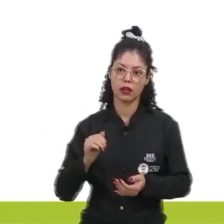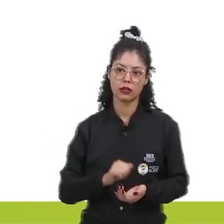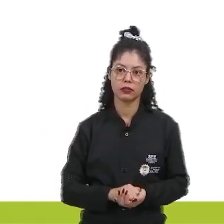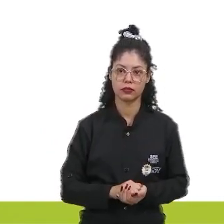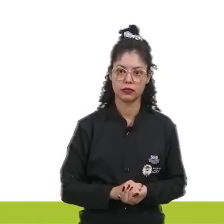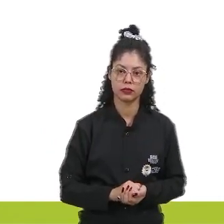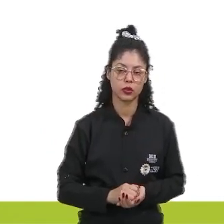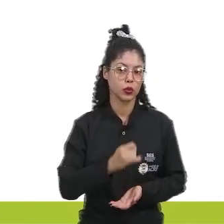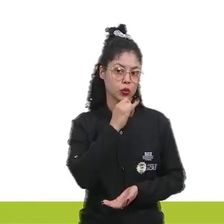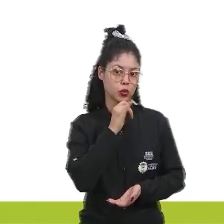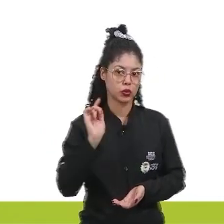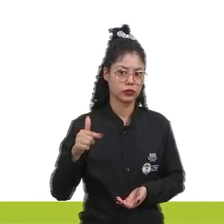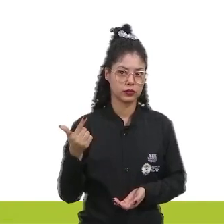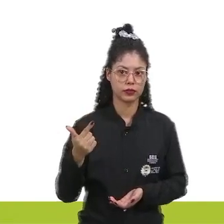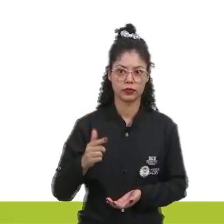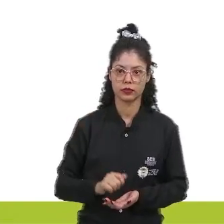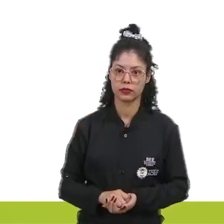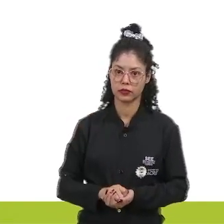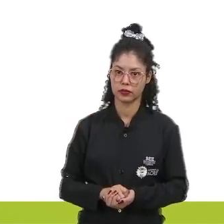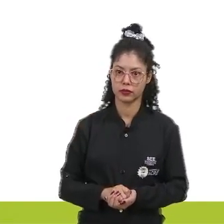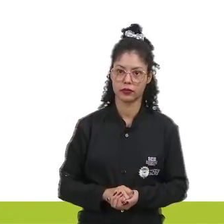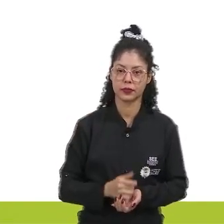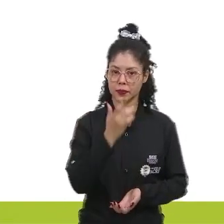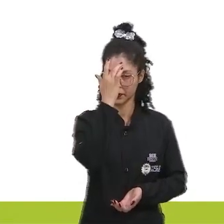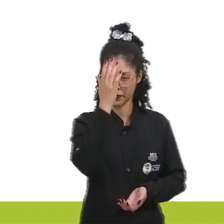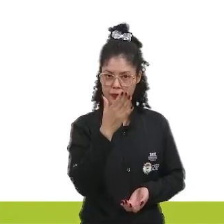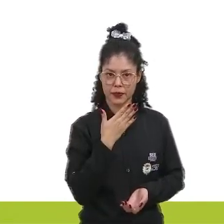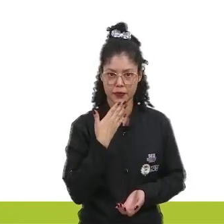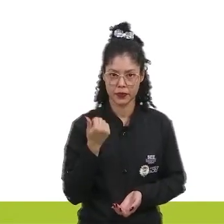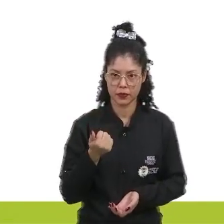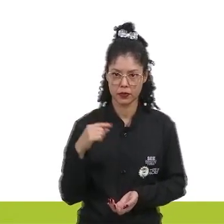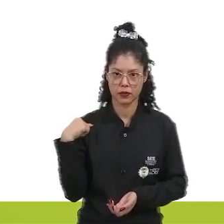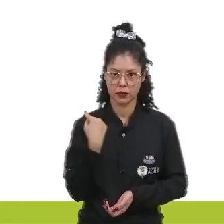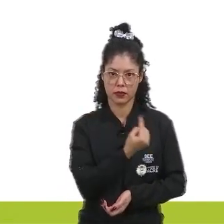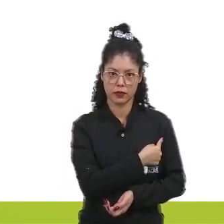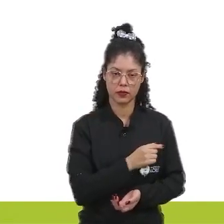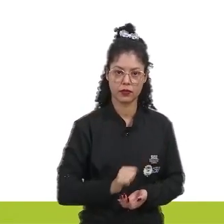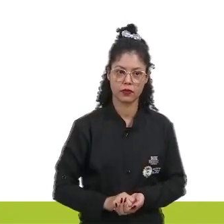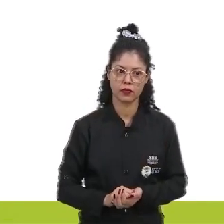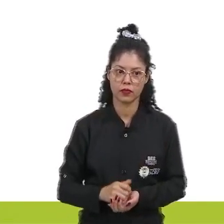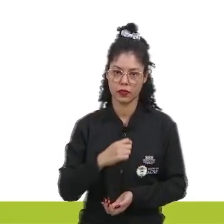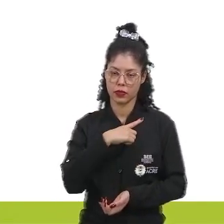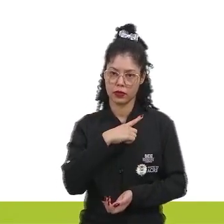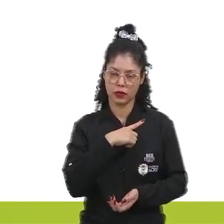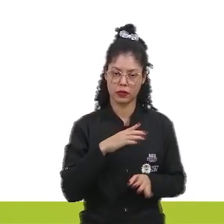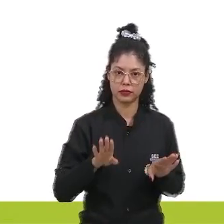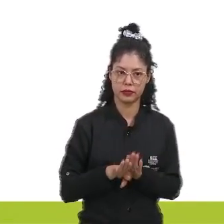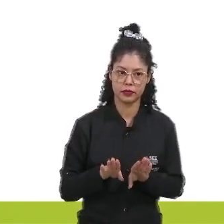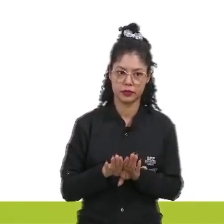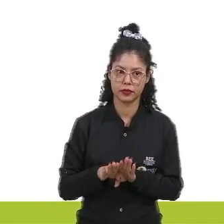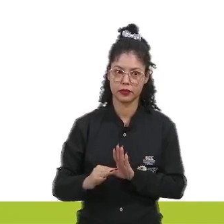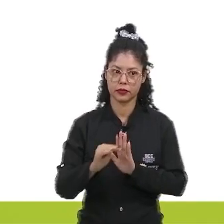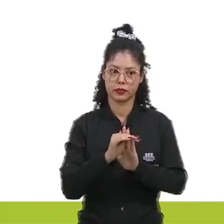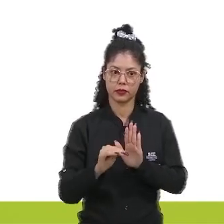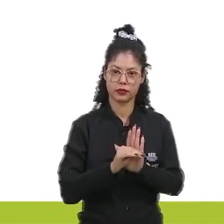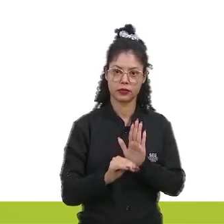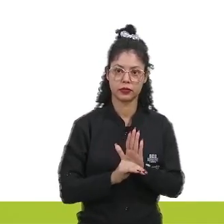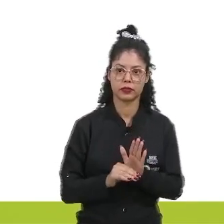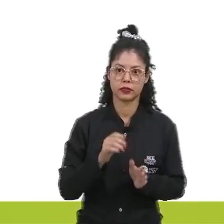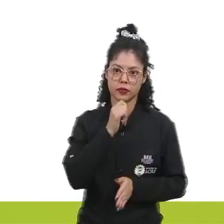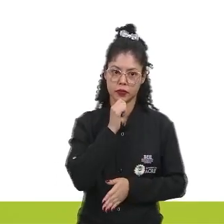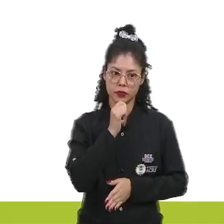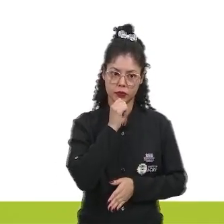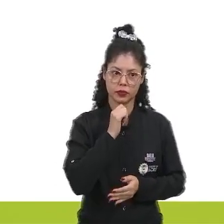o próximo exemplo, tá bom? Para ficar mais fácil para a gente. Professor, como é que eu classifico essas relações? A gente classifica ela em função